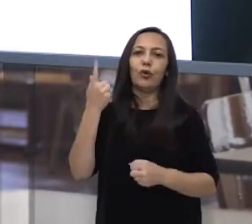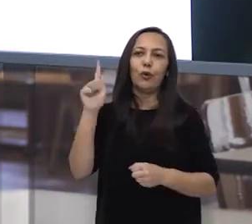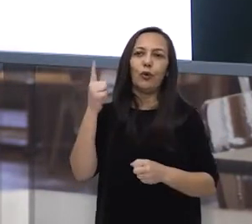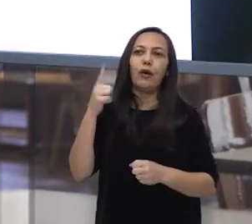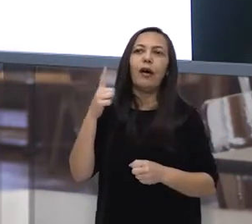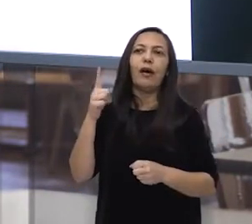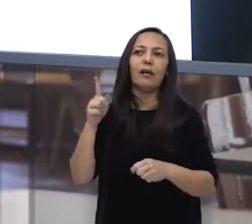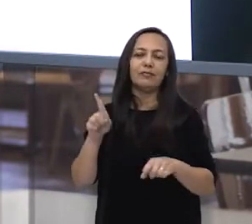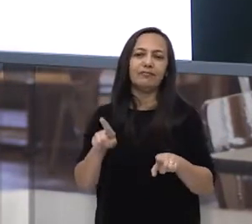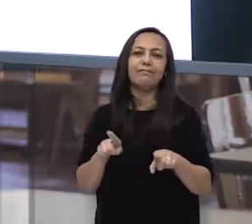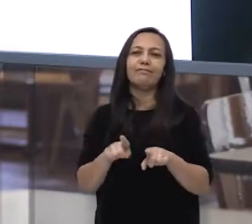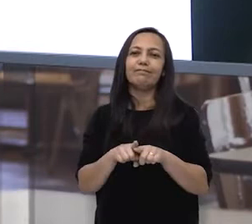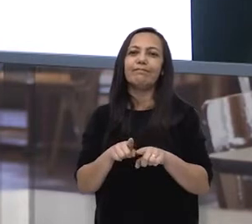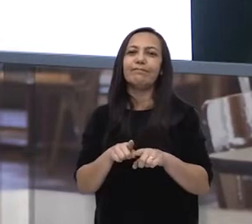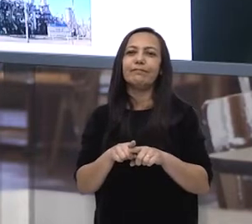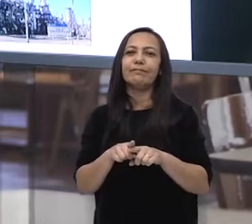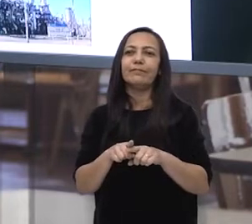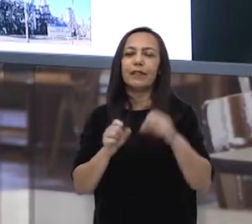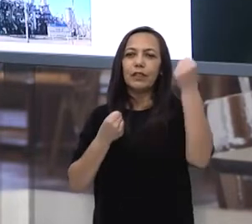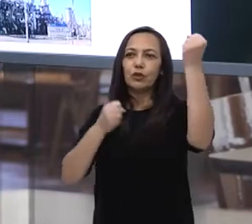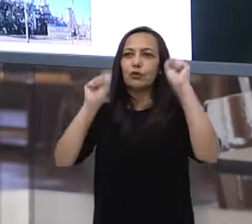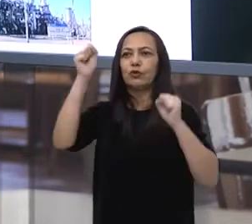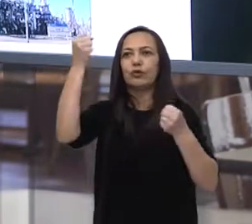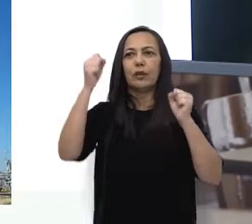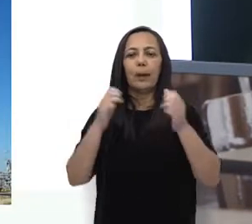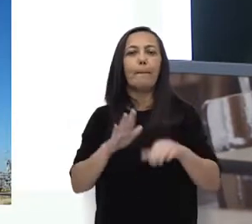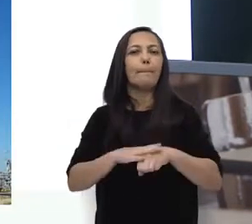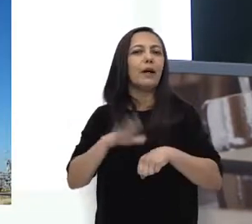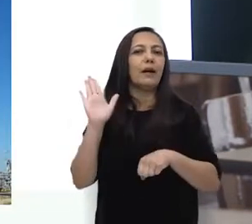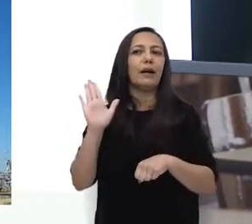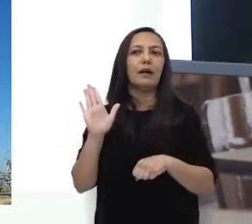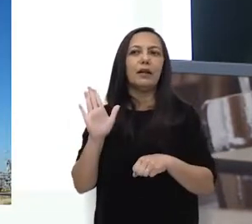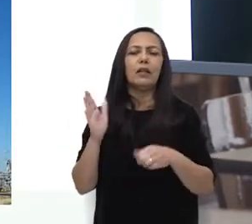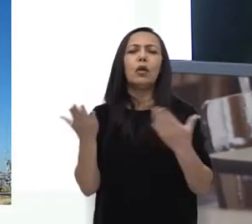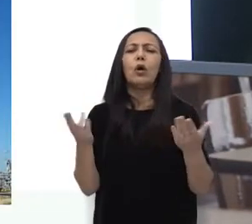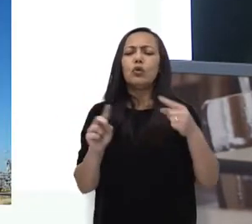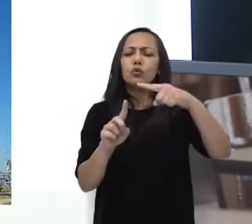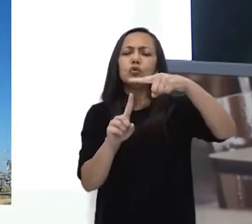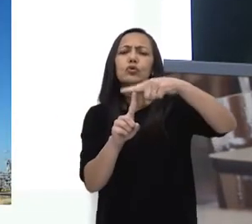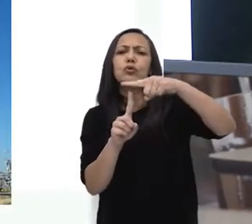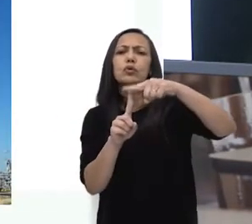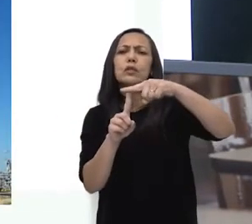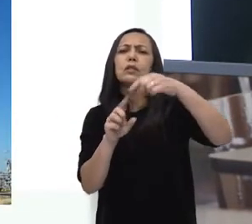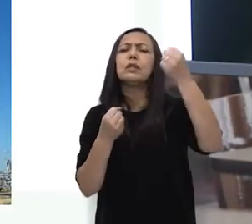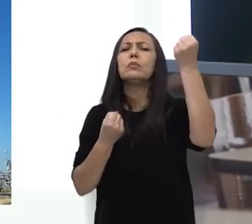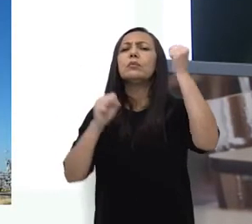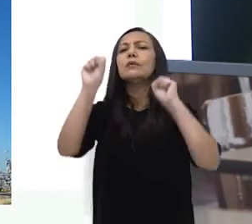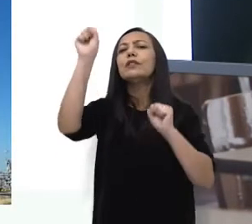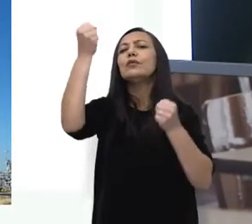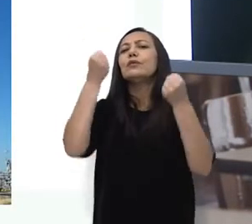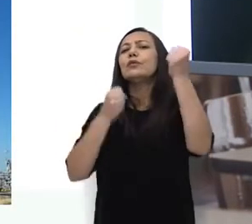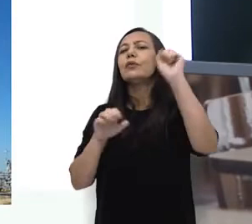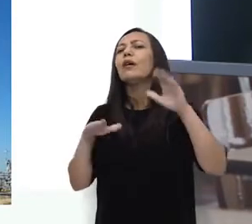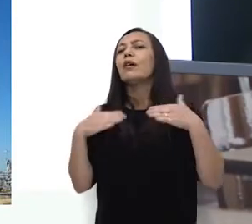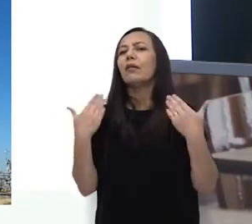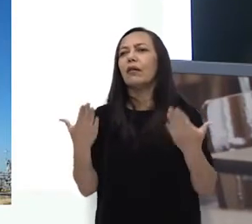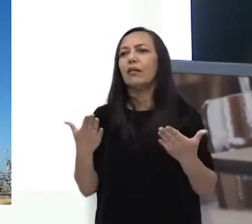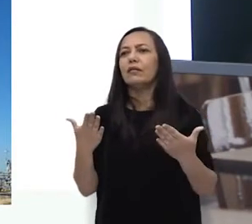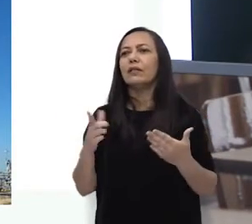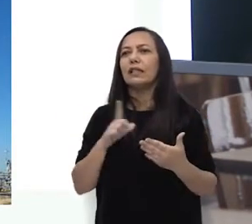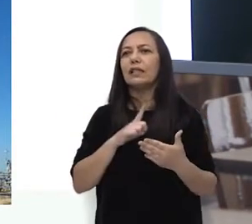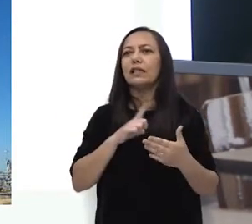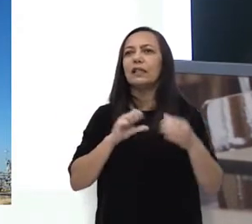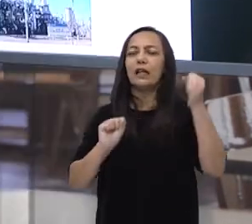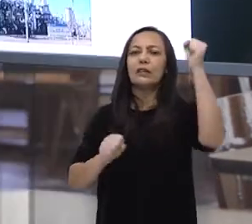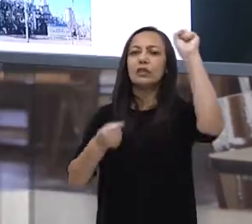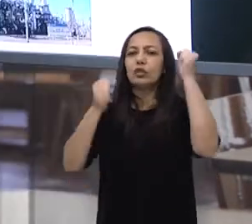Sul, que são as regiões mais industrializadas. E os tipos de indústria, quais são? Nós temos as indústrias